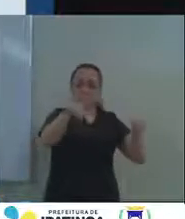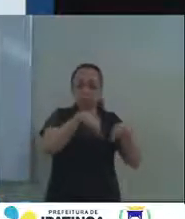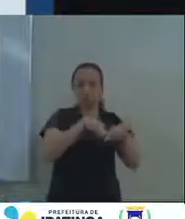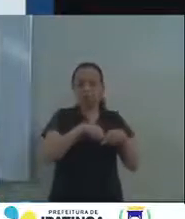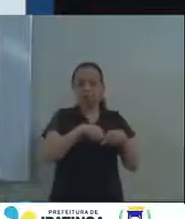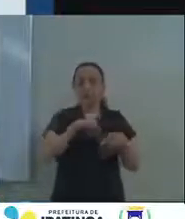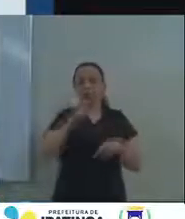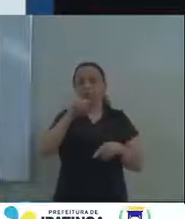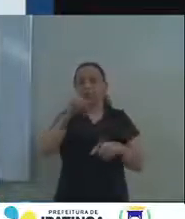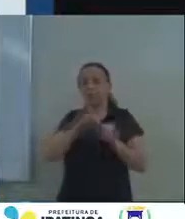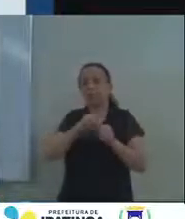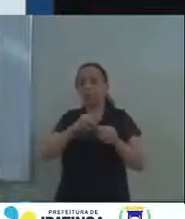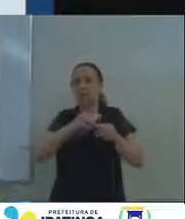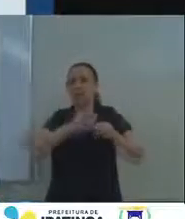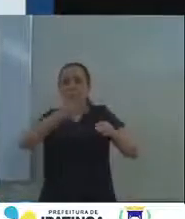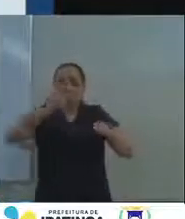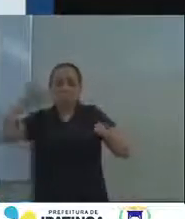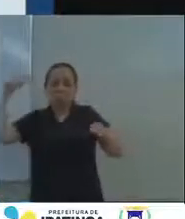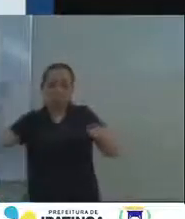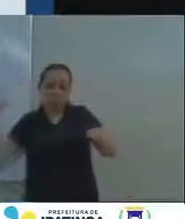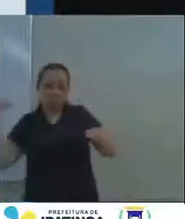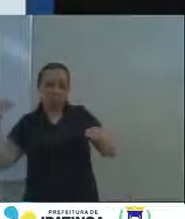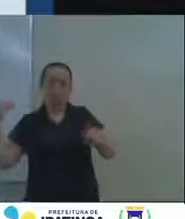pouco a funcionalidade, tá?